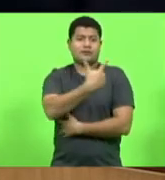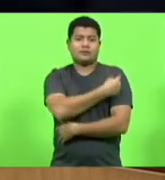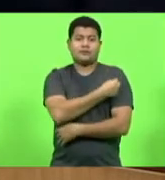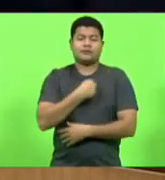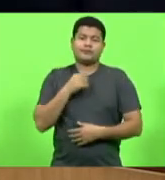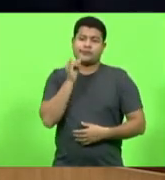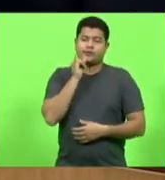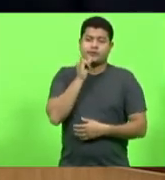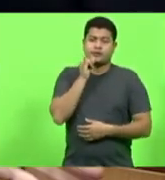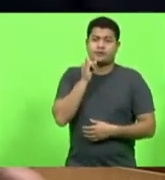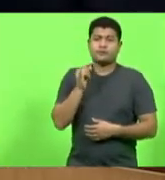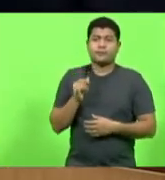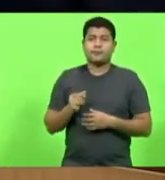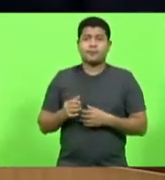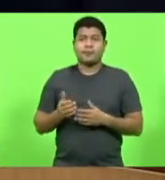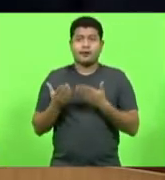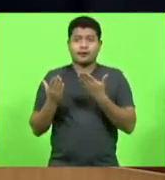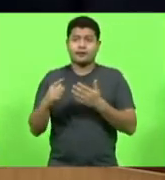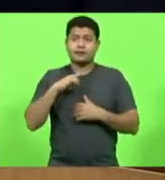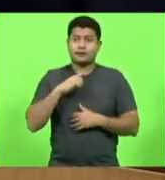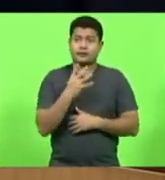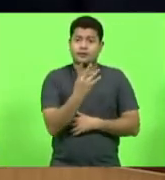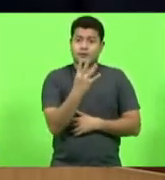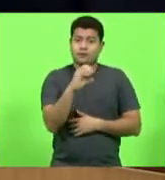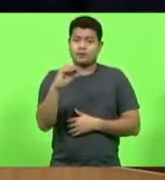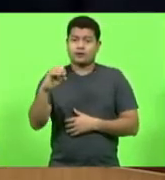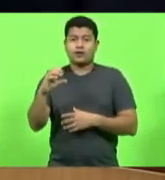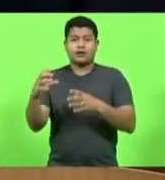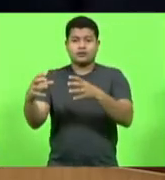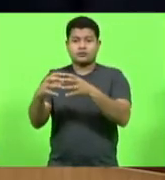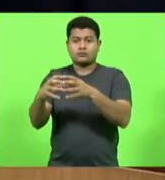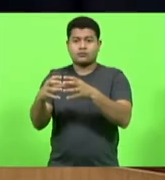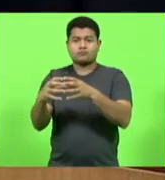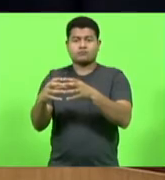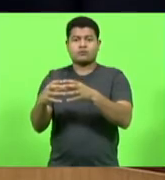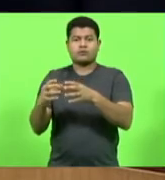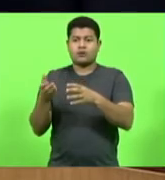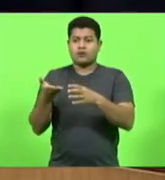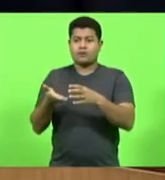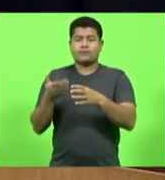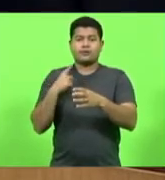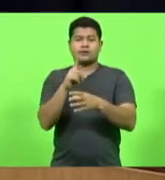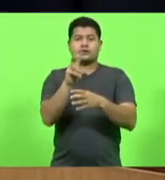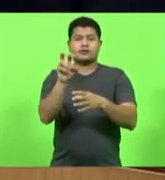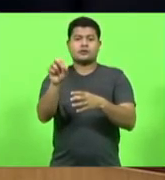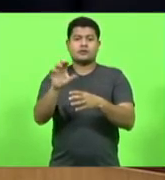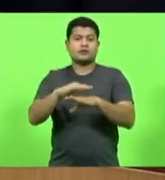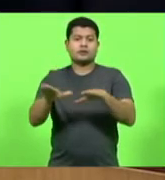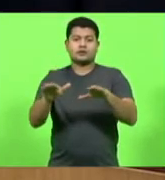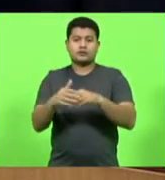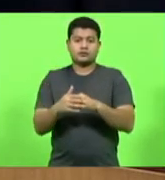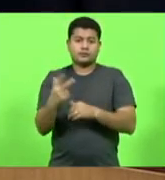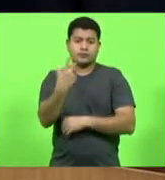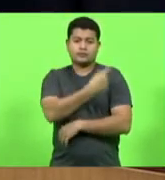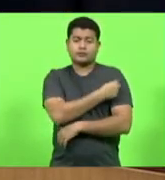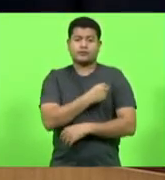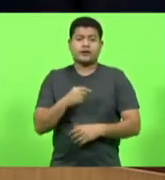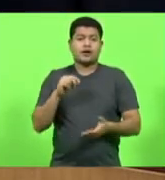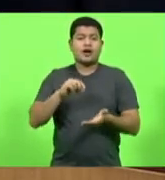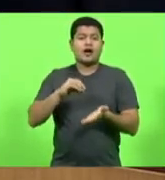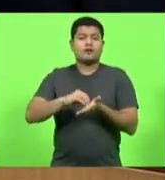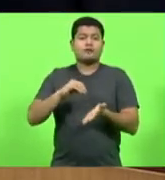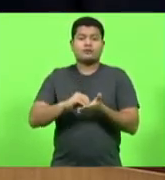abre, como eu disse, 400 vagas e vai dar 150 vacinados, porque não tinham as pessoas que preenchiam